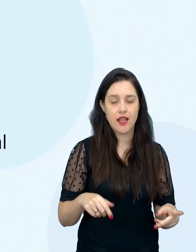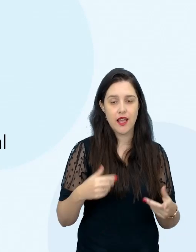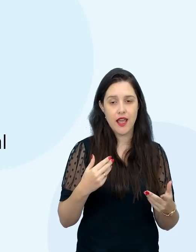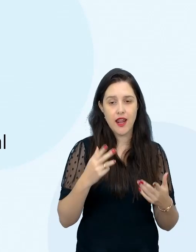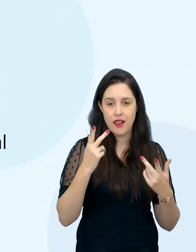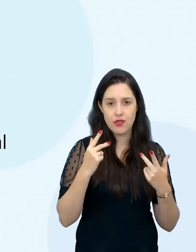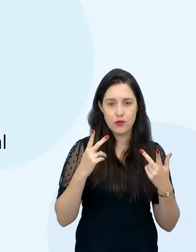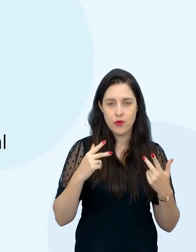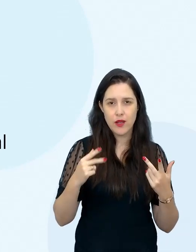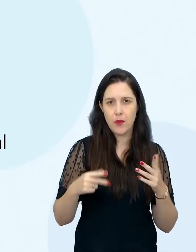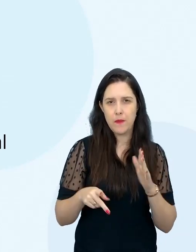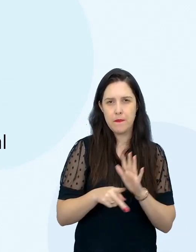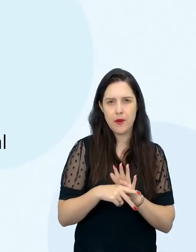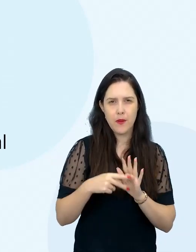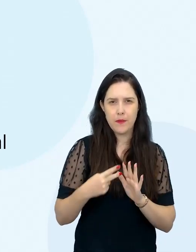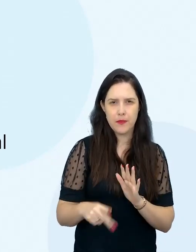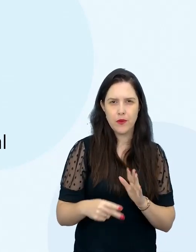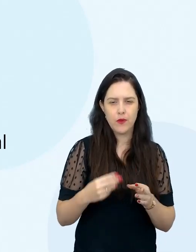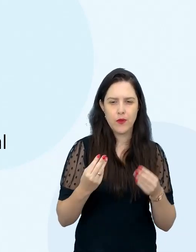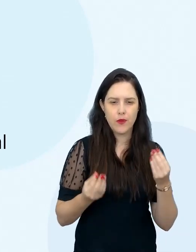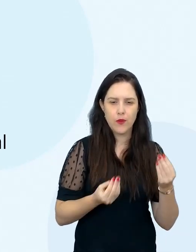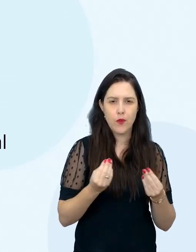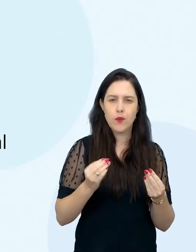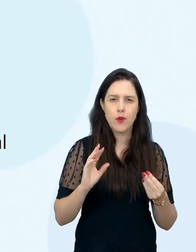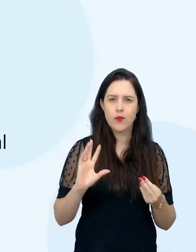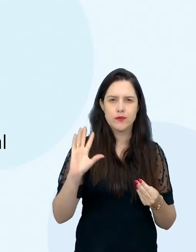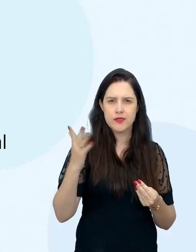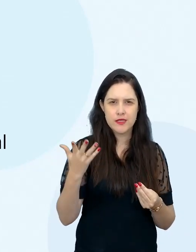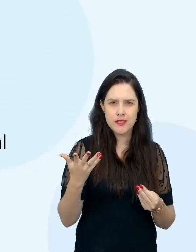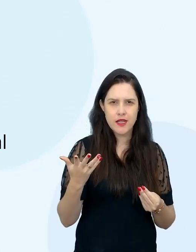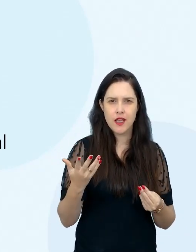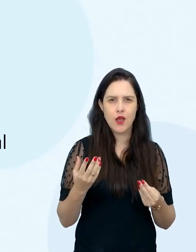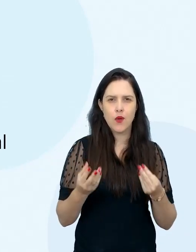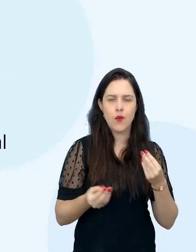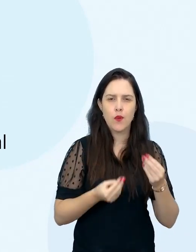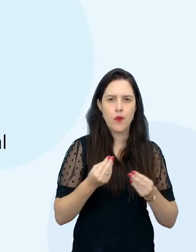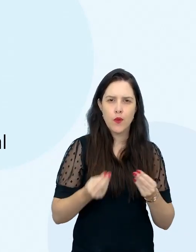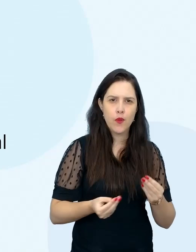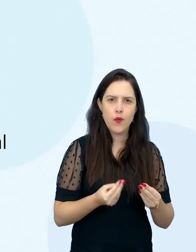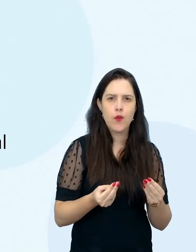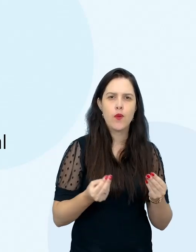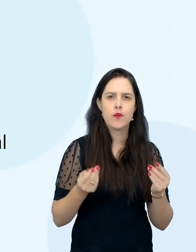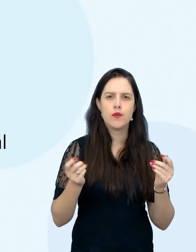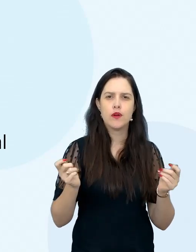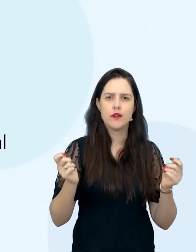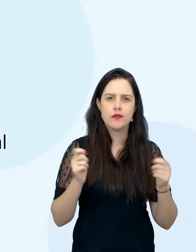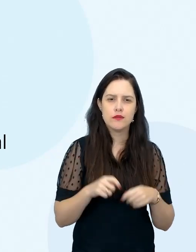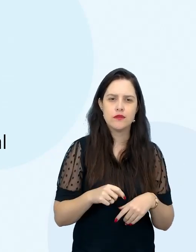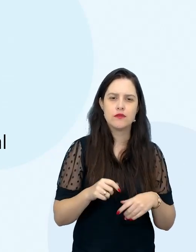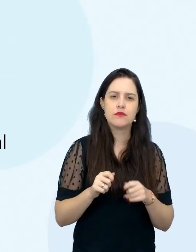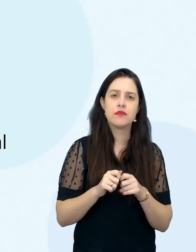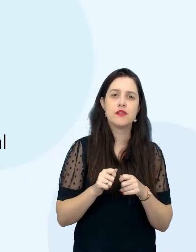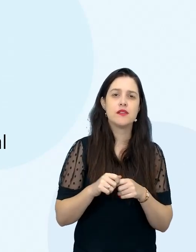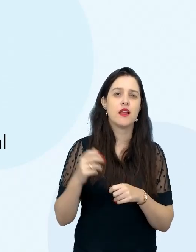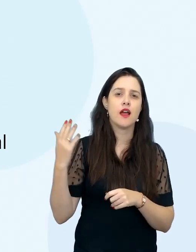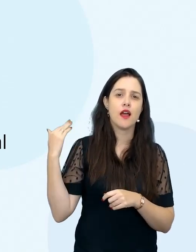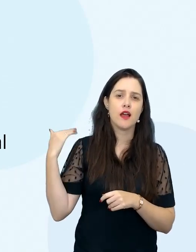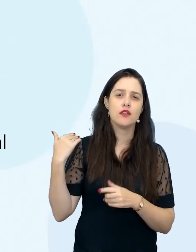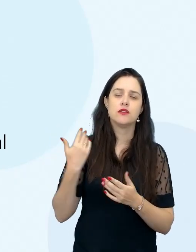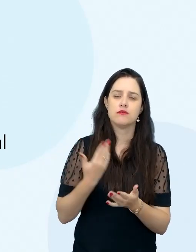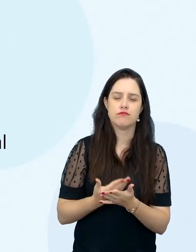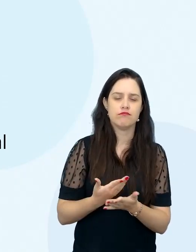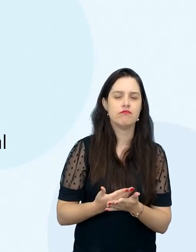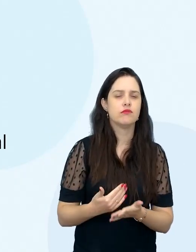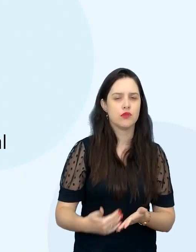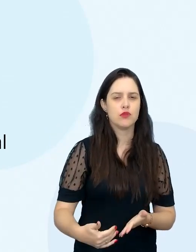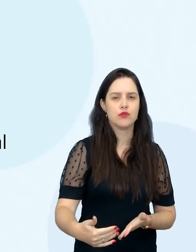muda completamente, tudo. Por que será que isso aconteceu, né? Por que está reto em um lugar, por que está meândrico em outro e assim por diante. Então,